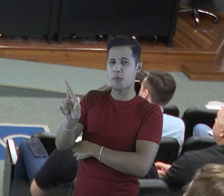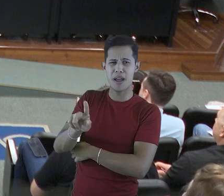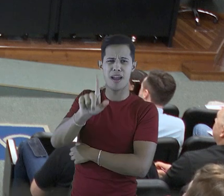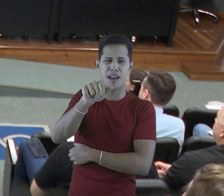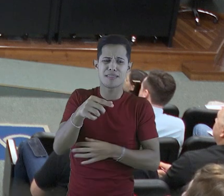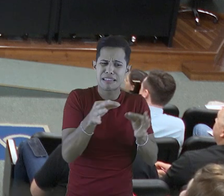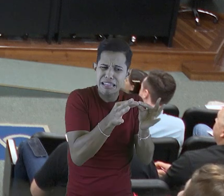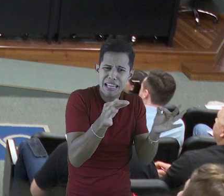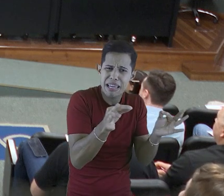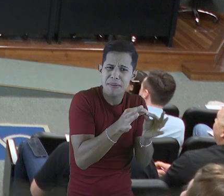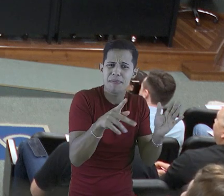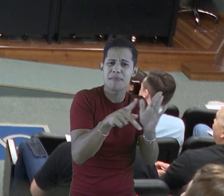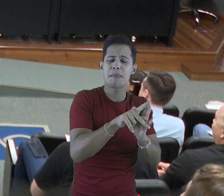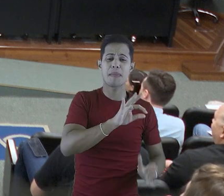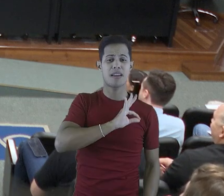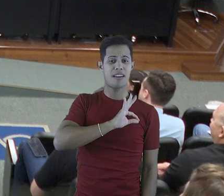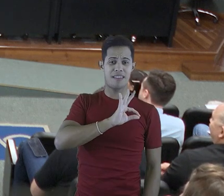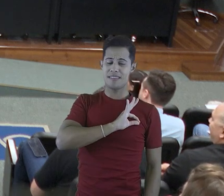tua mãe.